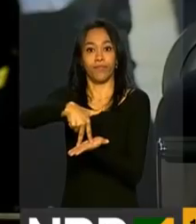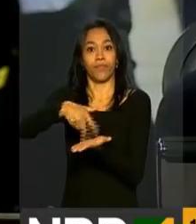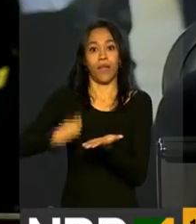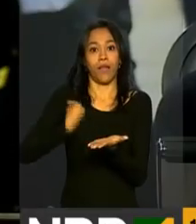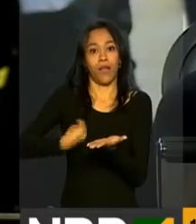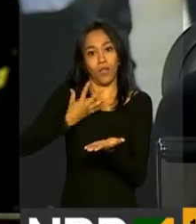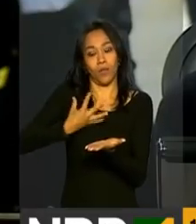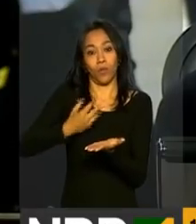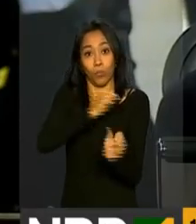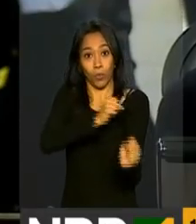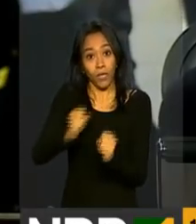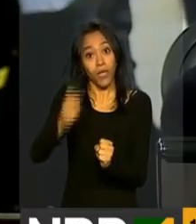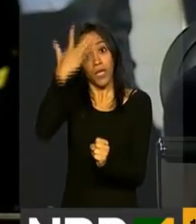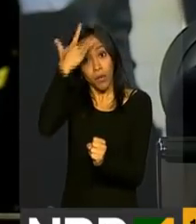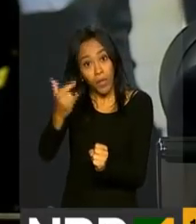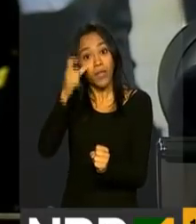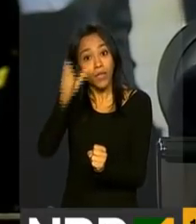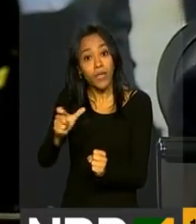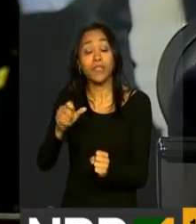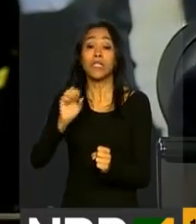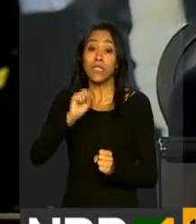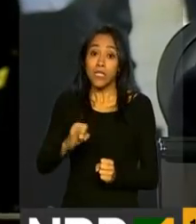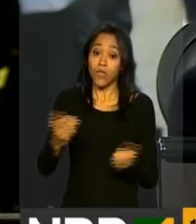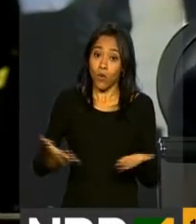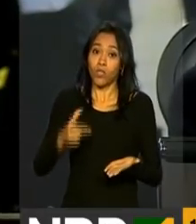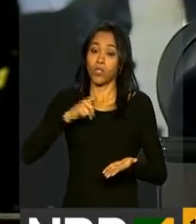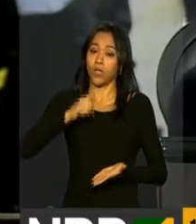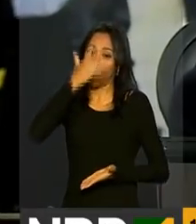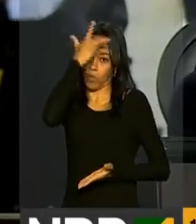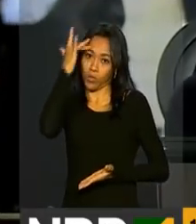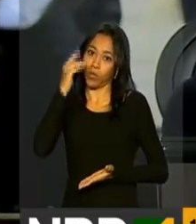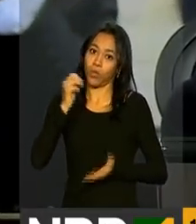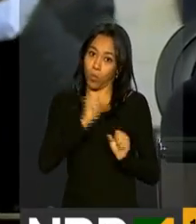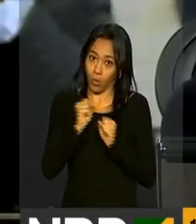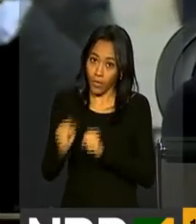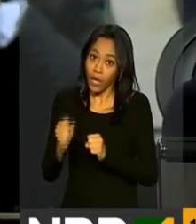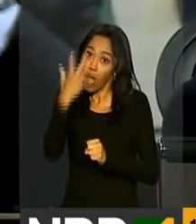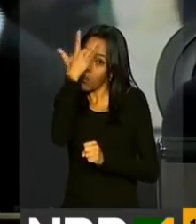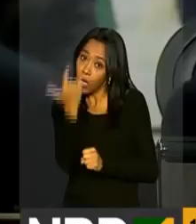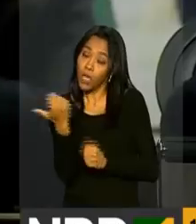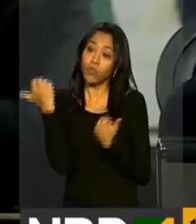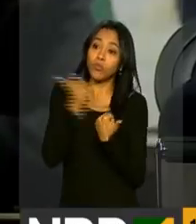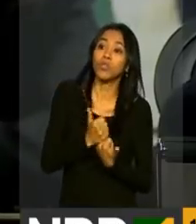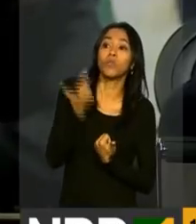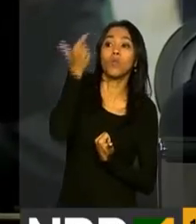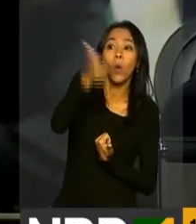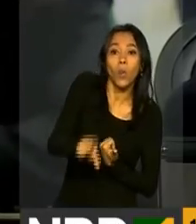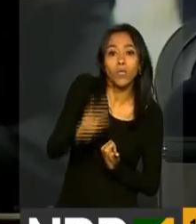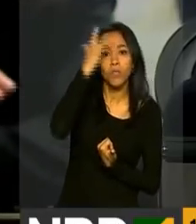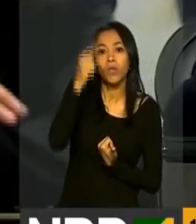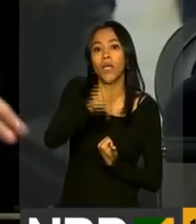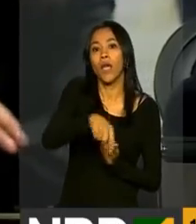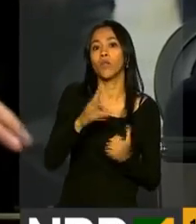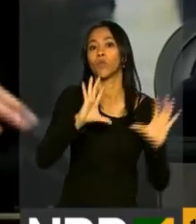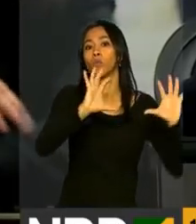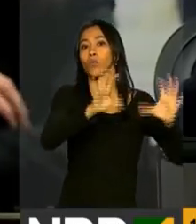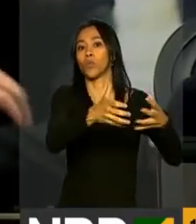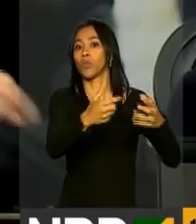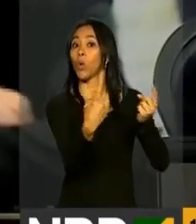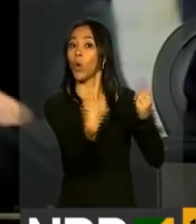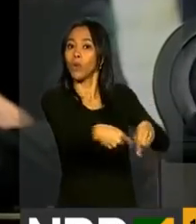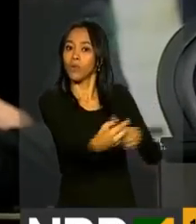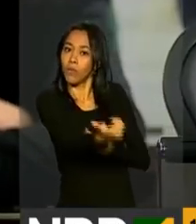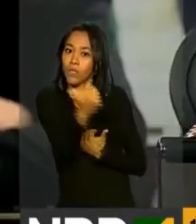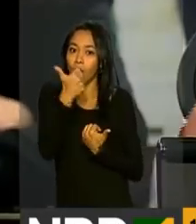estará no poder se hoje tem alguém no poder da situação amanhã poderá estar alguém da oposição é no poder